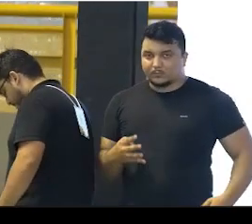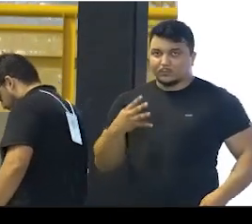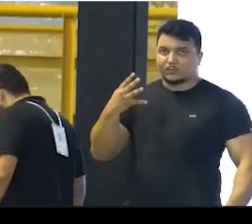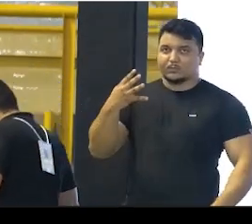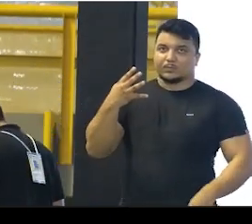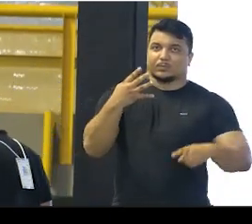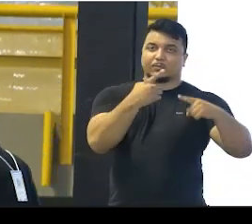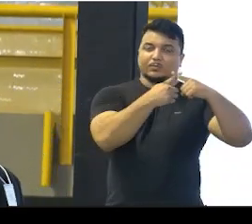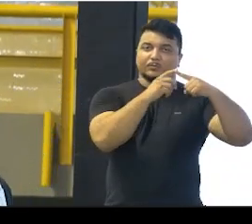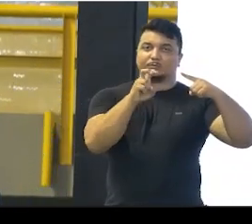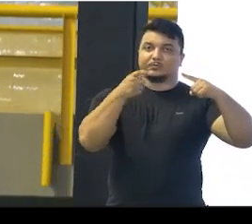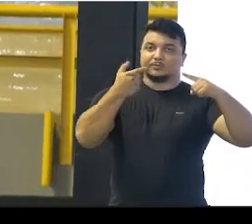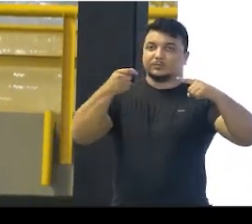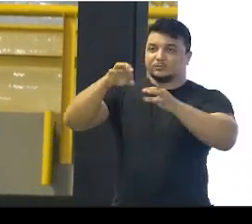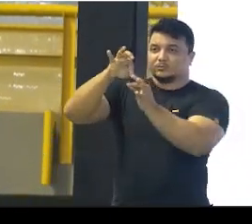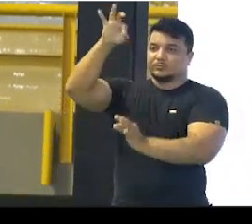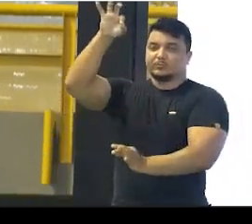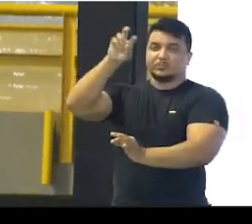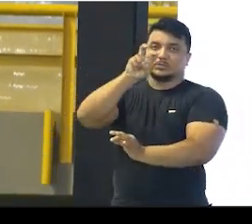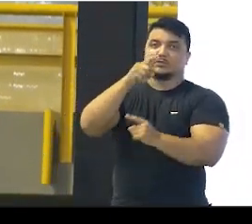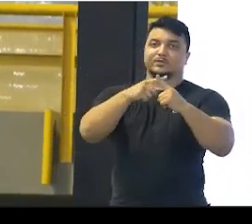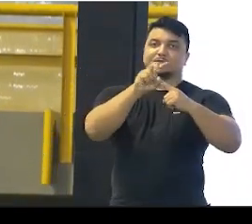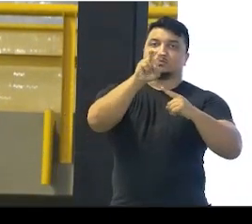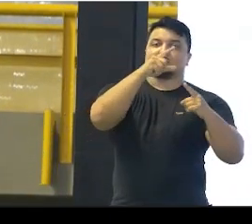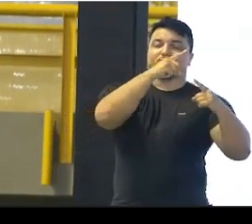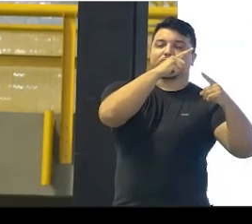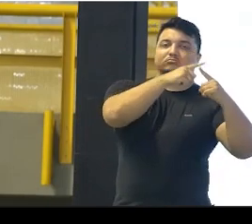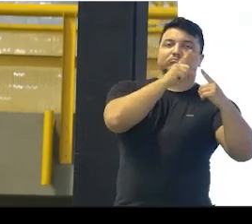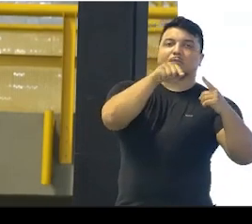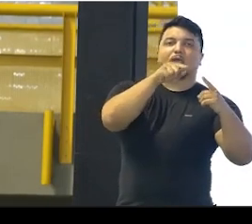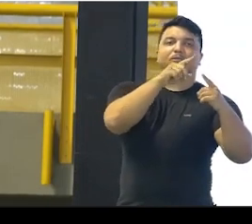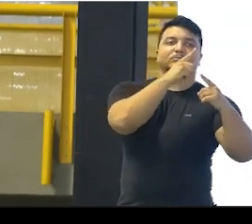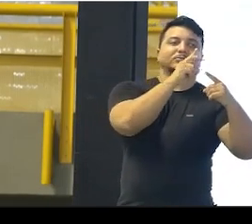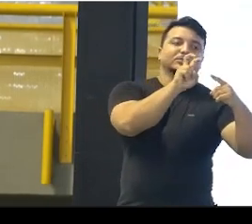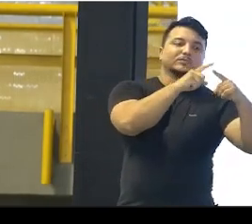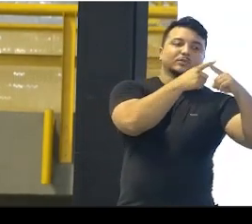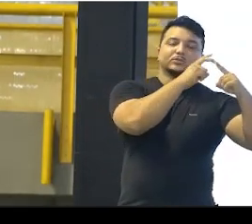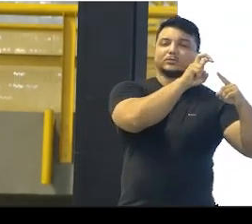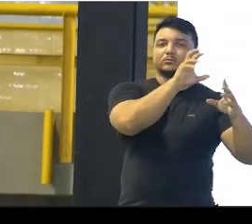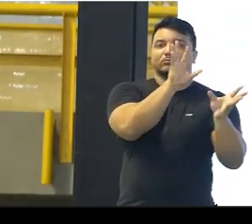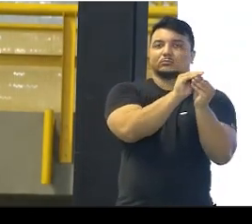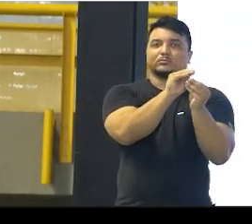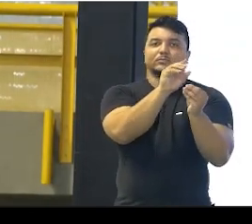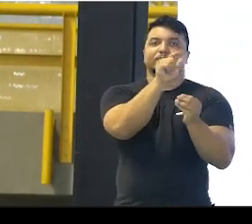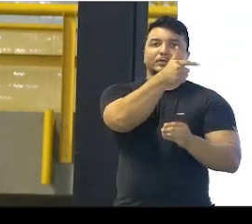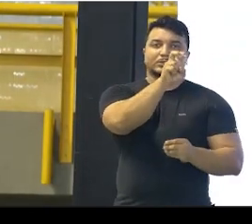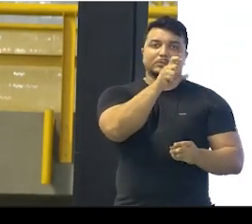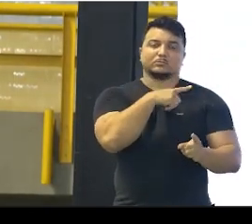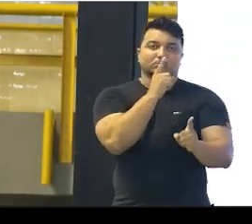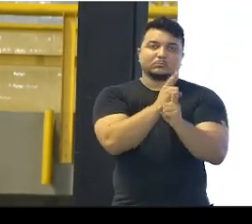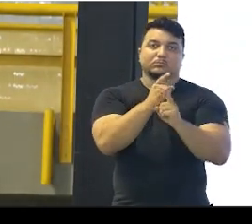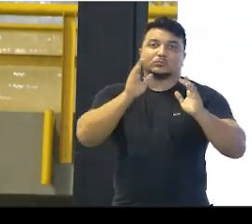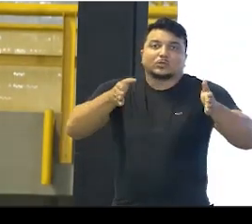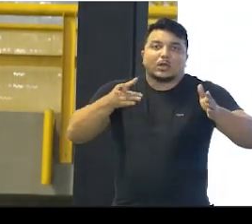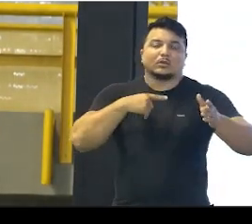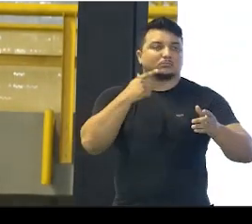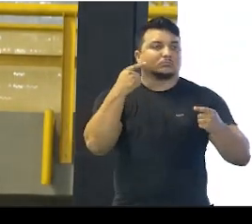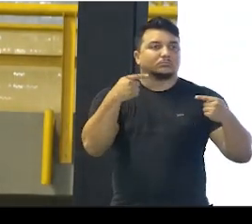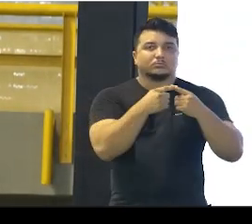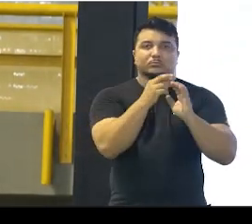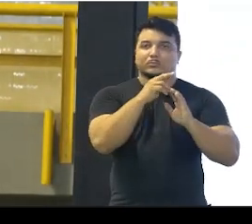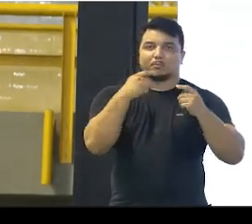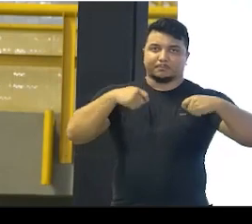vezes 3? 5. Então todas as outras medidas também são 5 vezes. 4 vezes